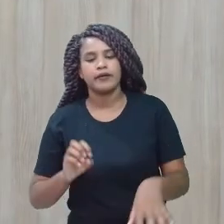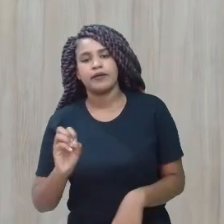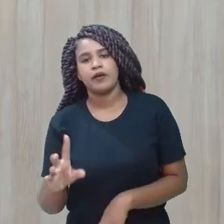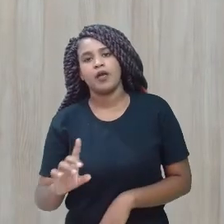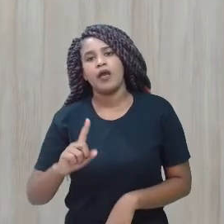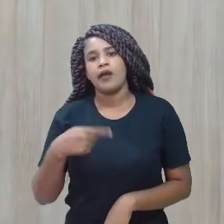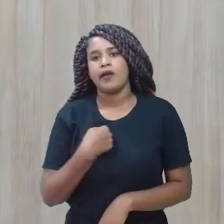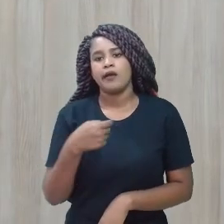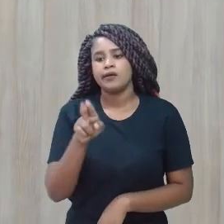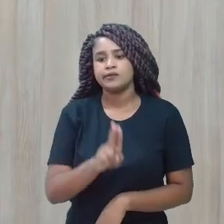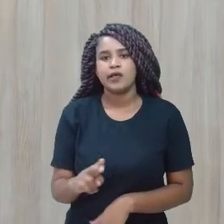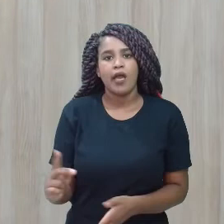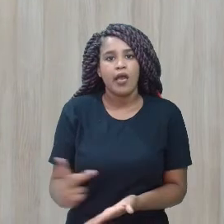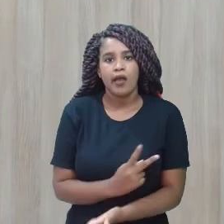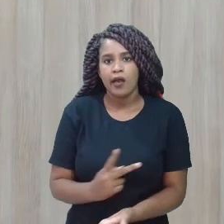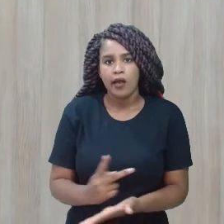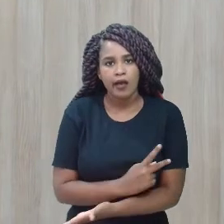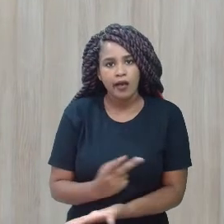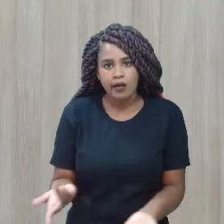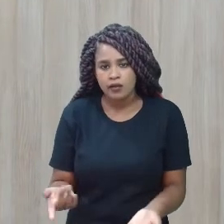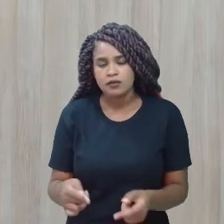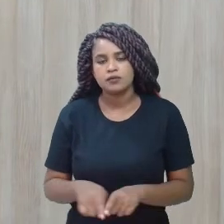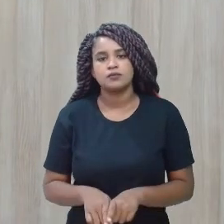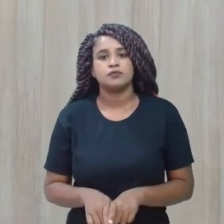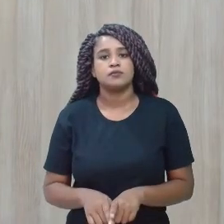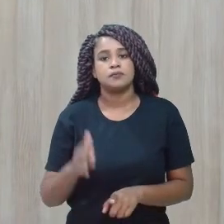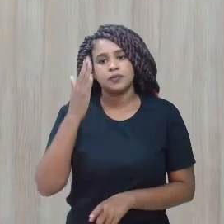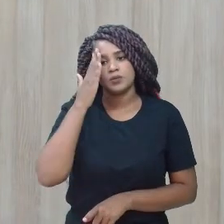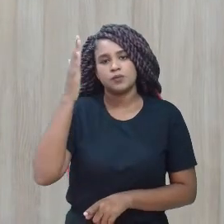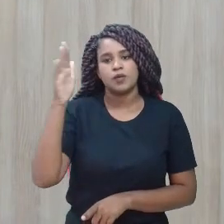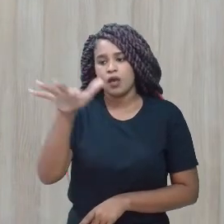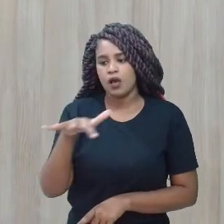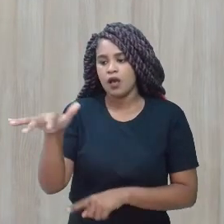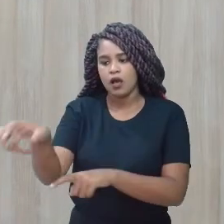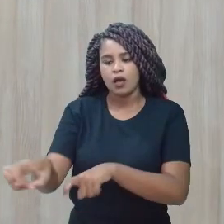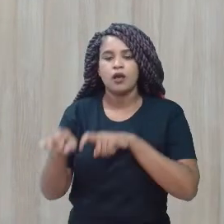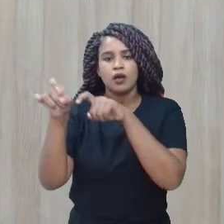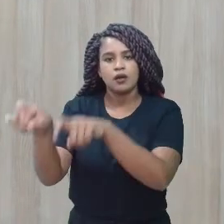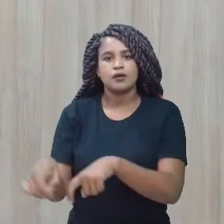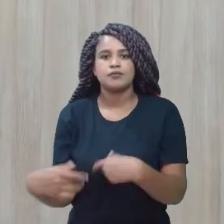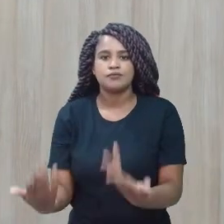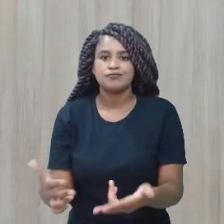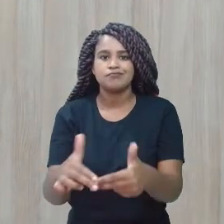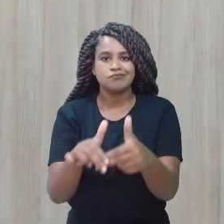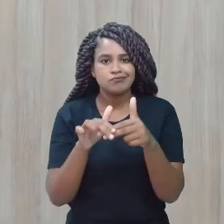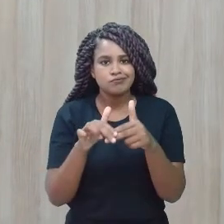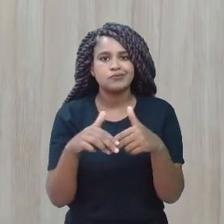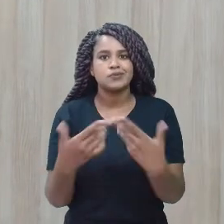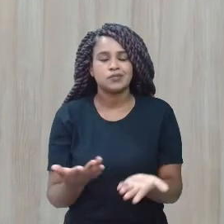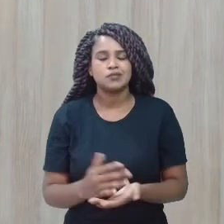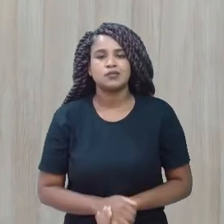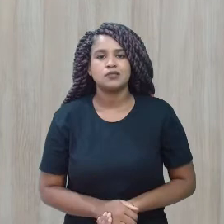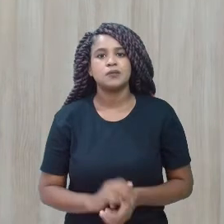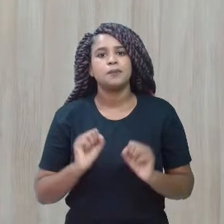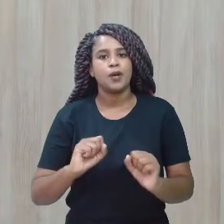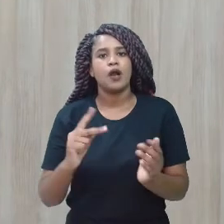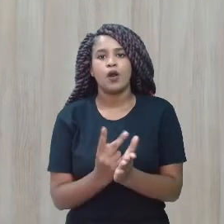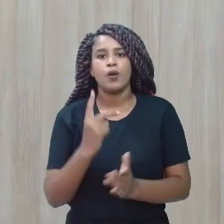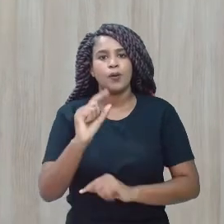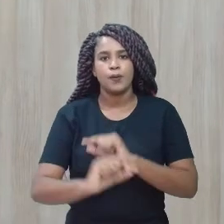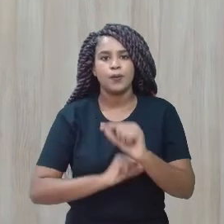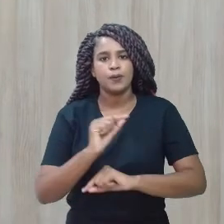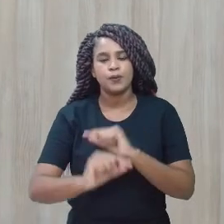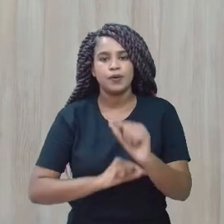de uma forma desenfreada, né, principalmente aí na questão da agricultura. Então, tudo isso pode causar